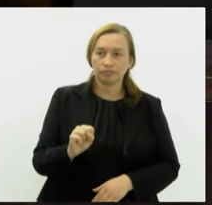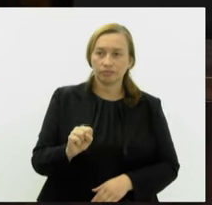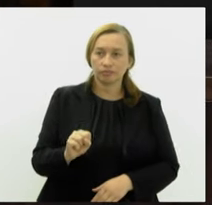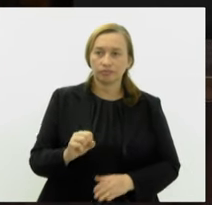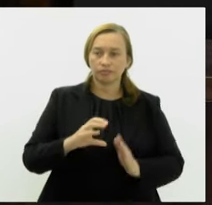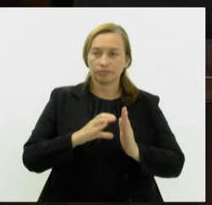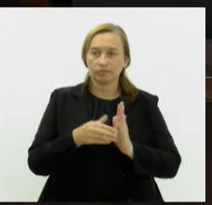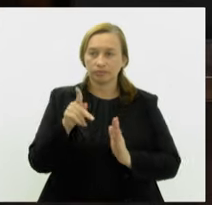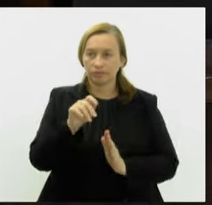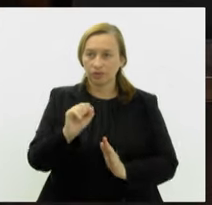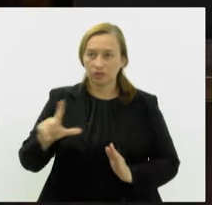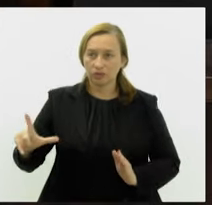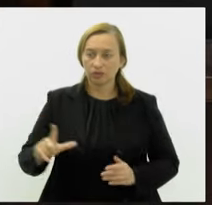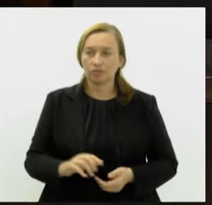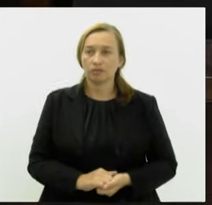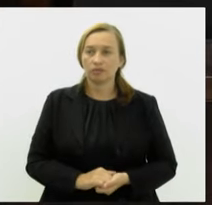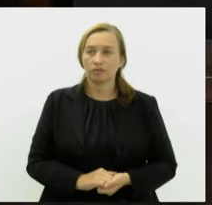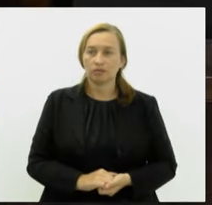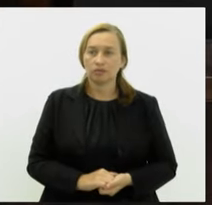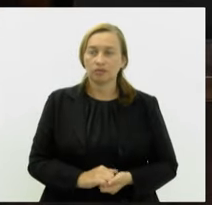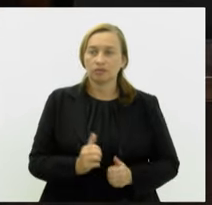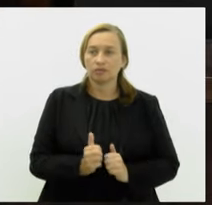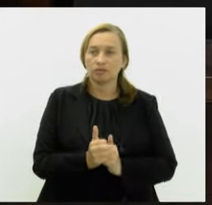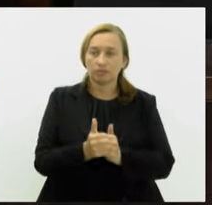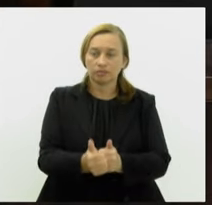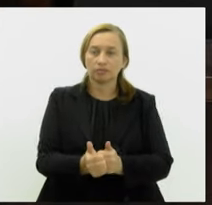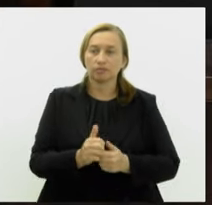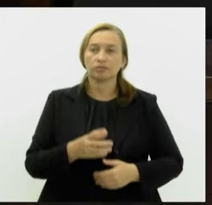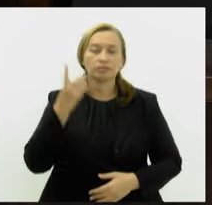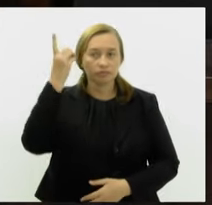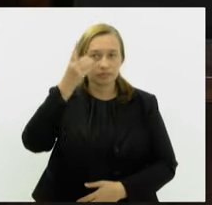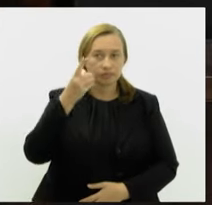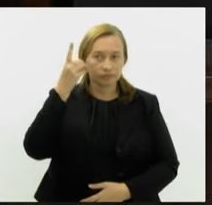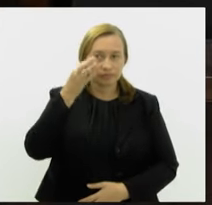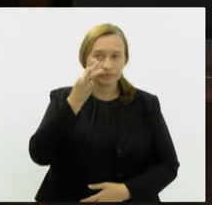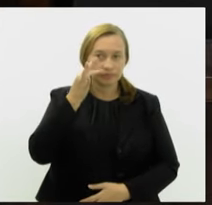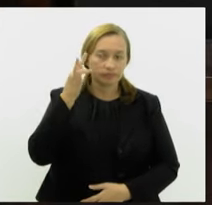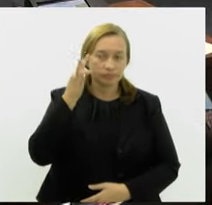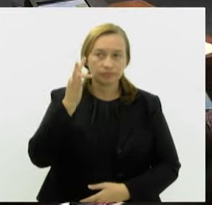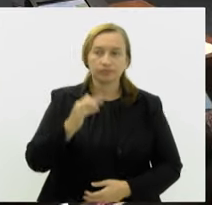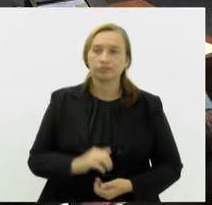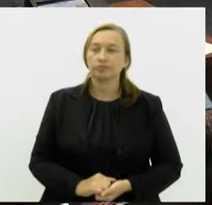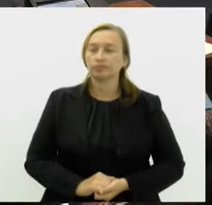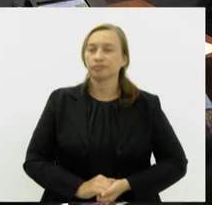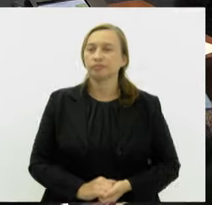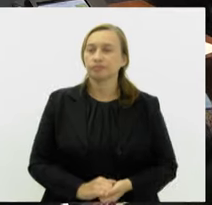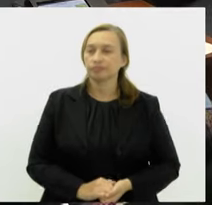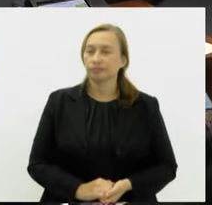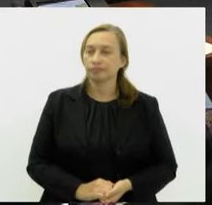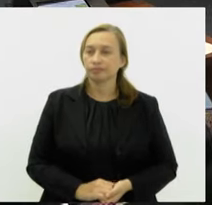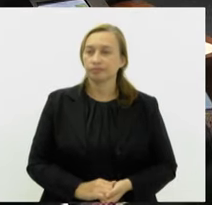do PSOL. Para encaminhar, deputado Flávio Serafini.